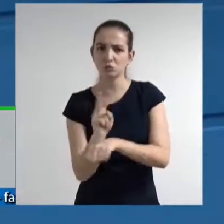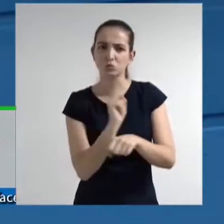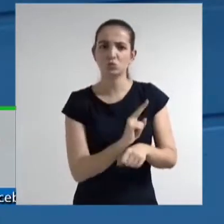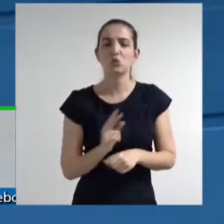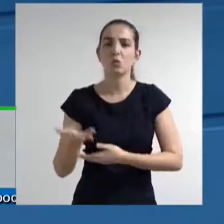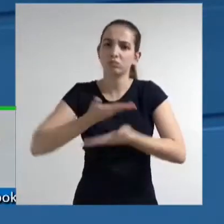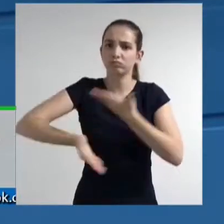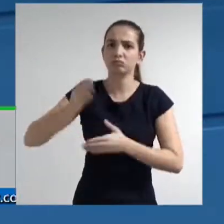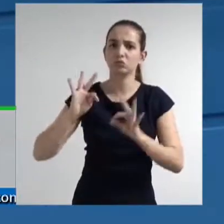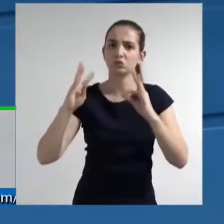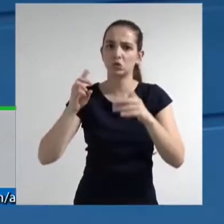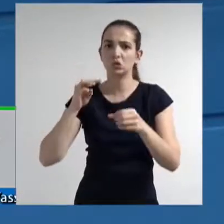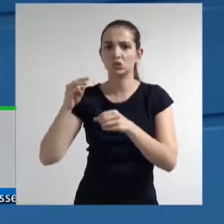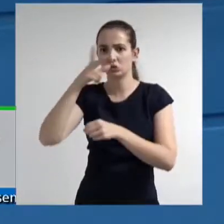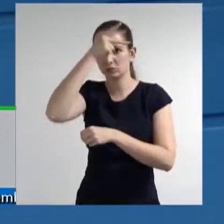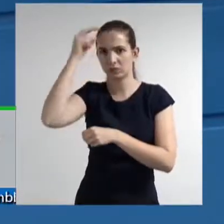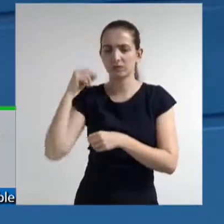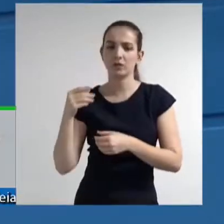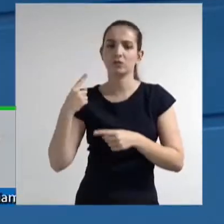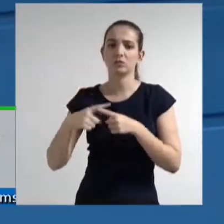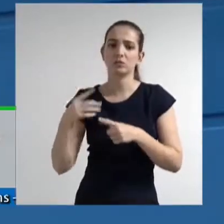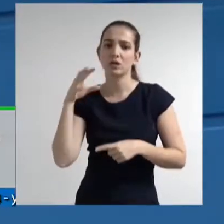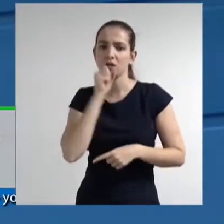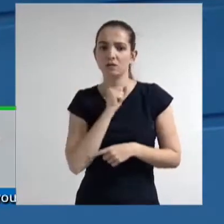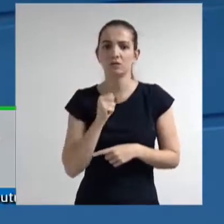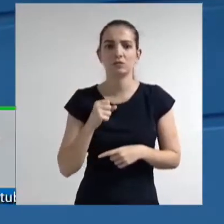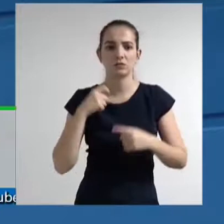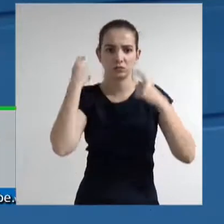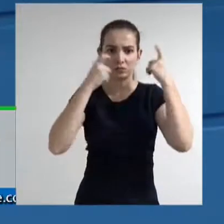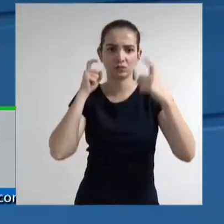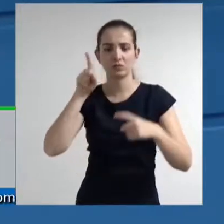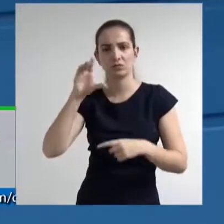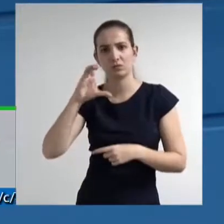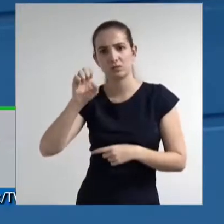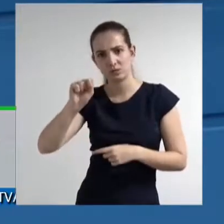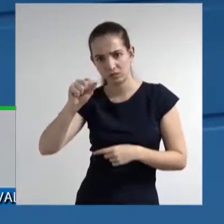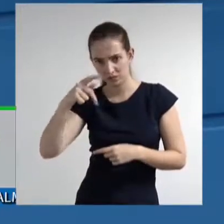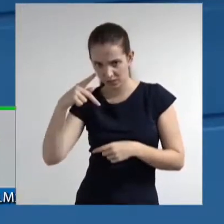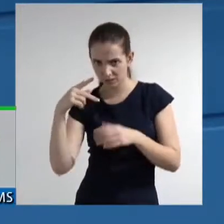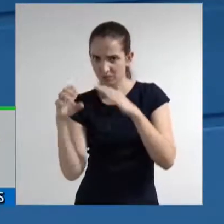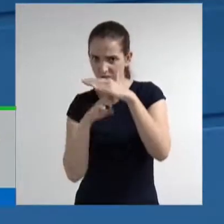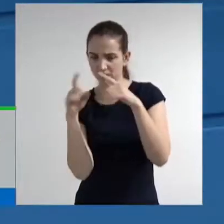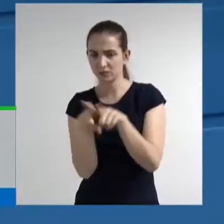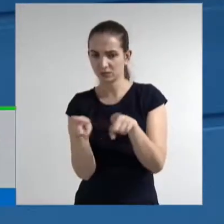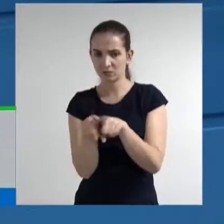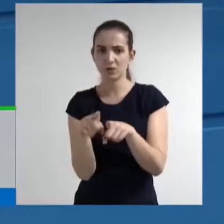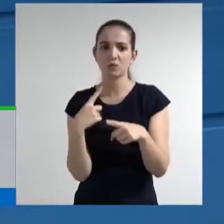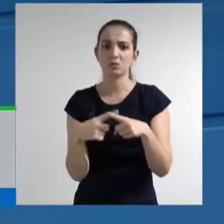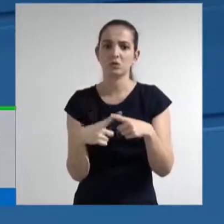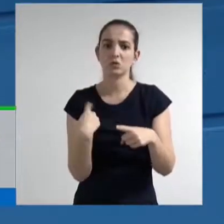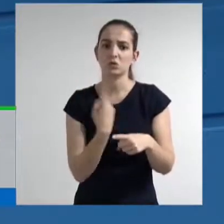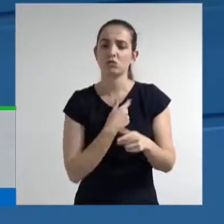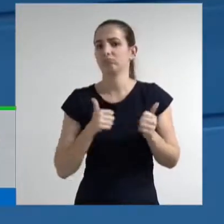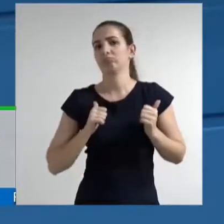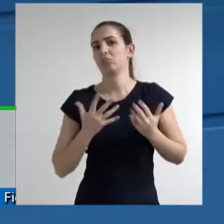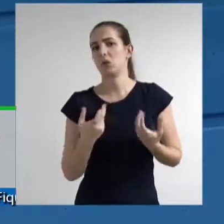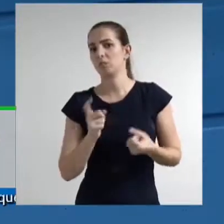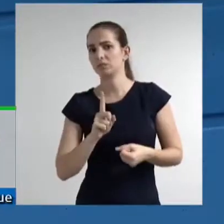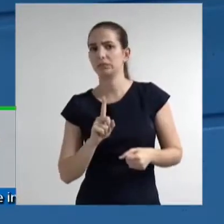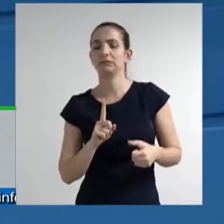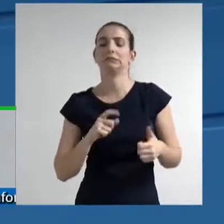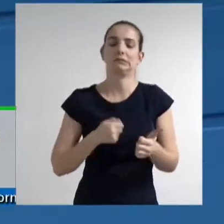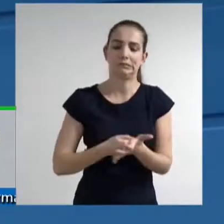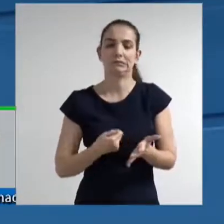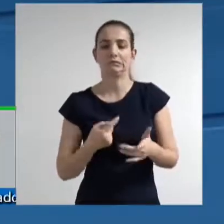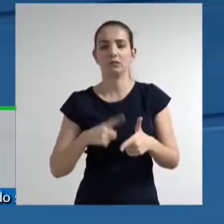os prefeitos para rapidamente, num desespero da CESP também, porque também se a gente não aceita, trava